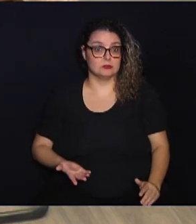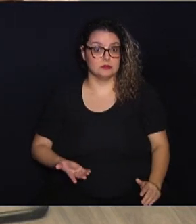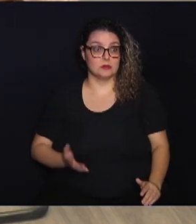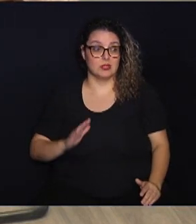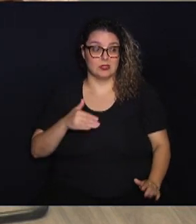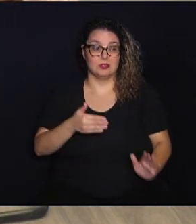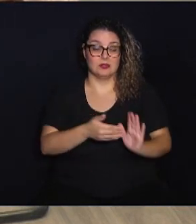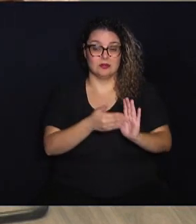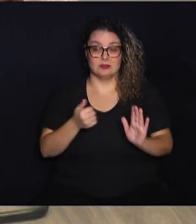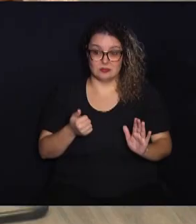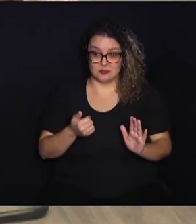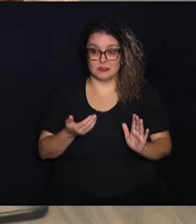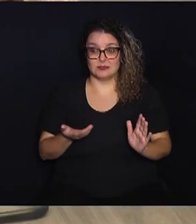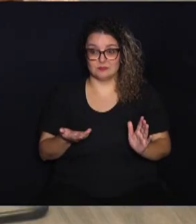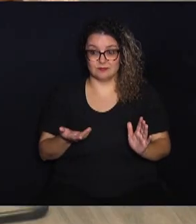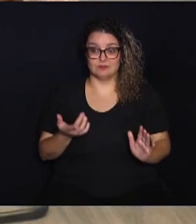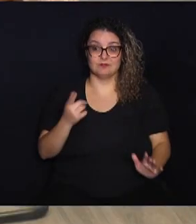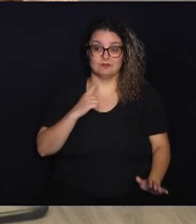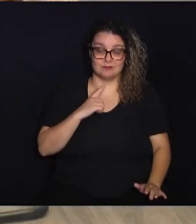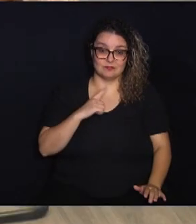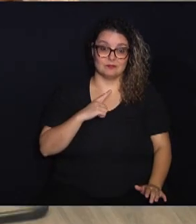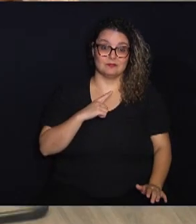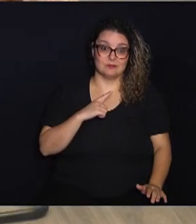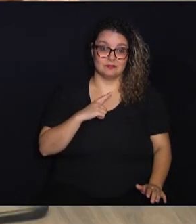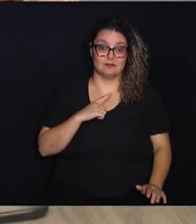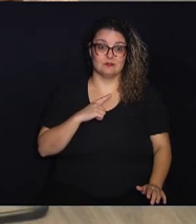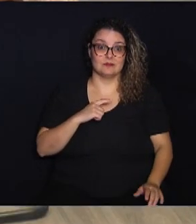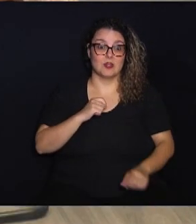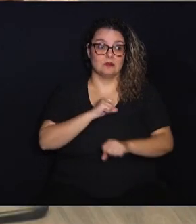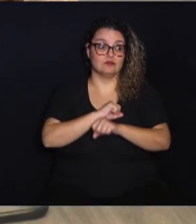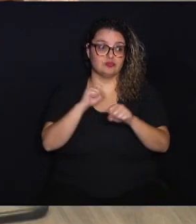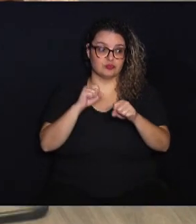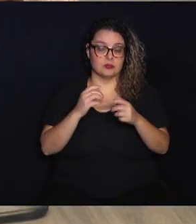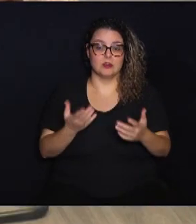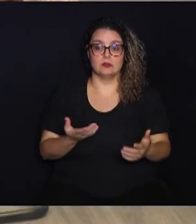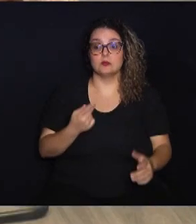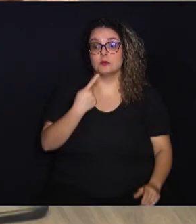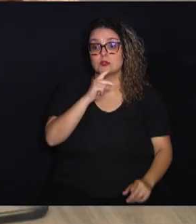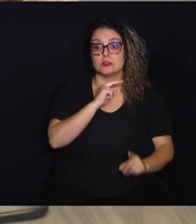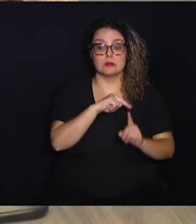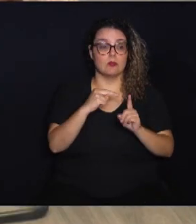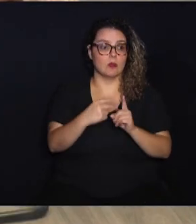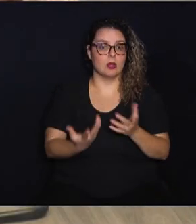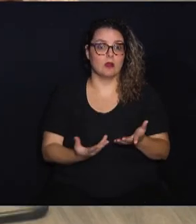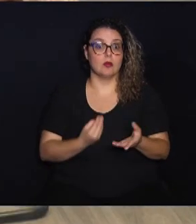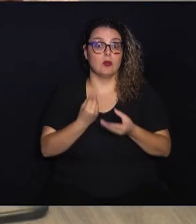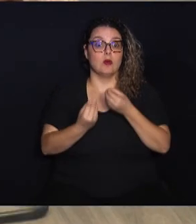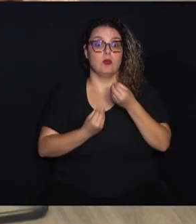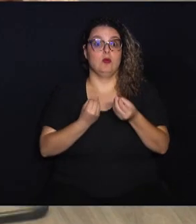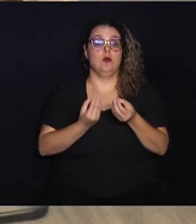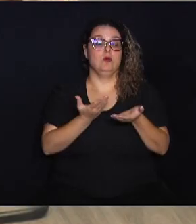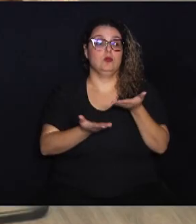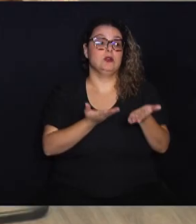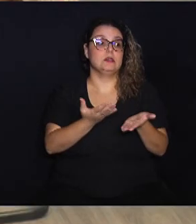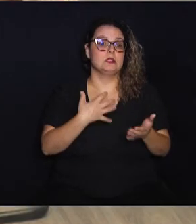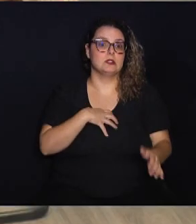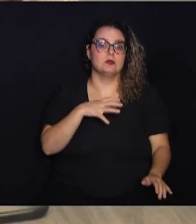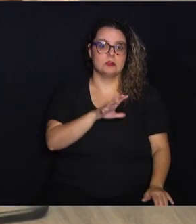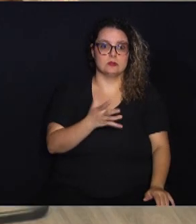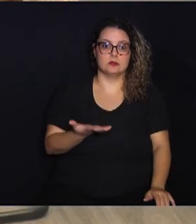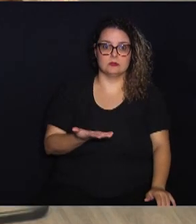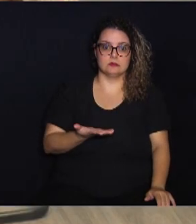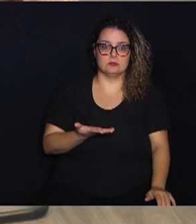tira de uma vez, né, tem aí o problema da explosão. No seu ponto de vista, como lidar com essa situação?